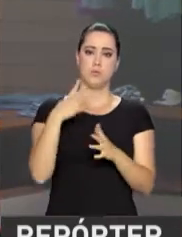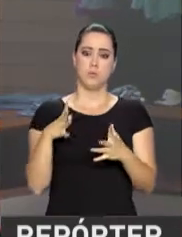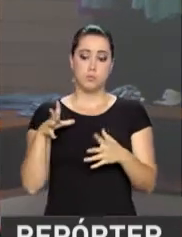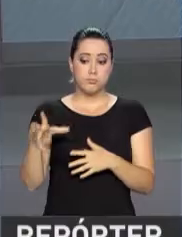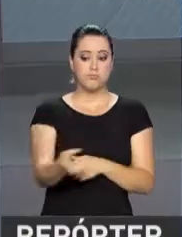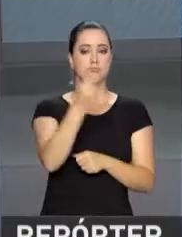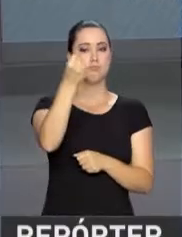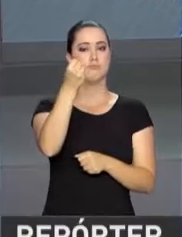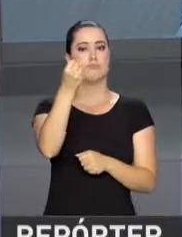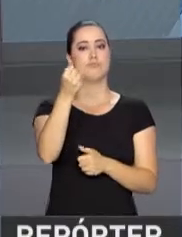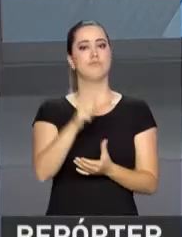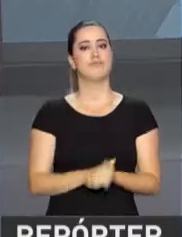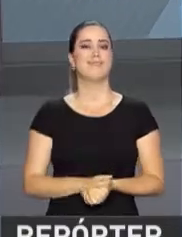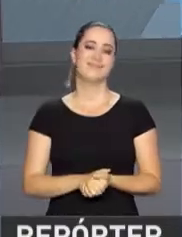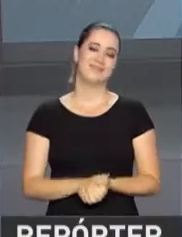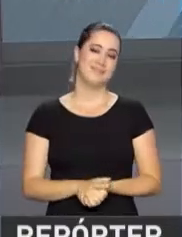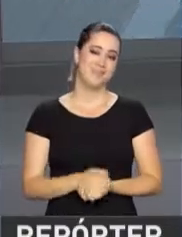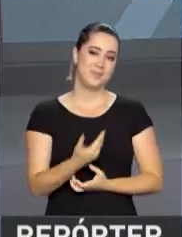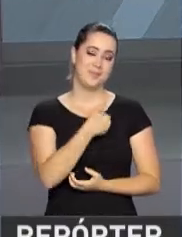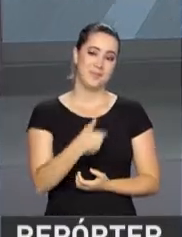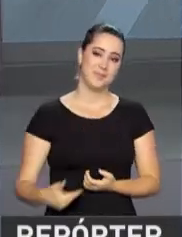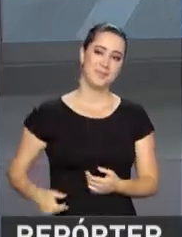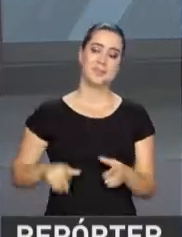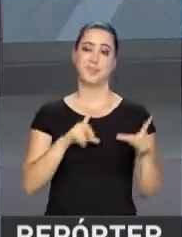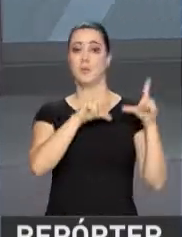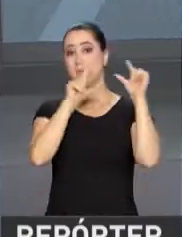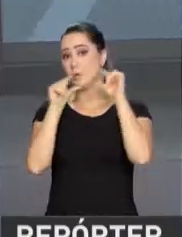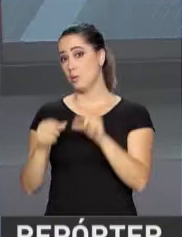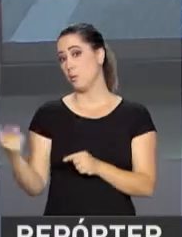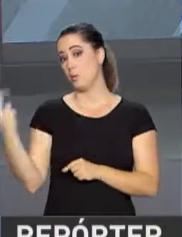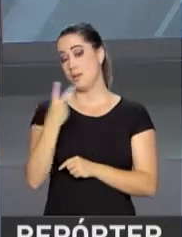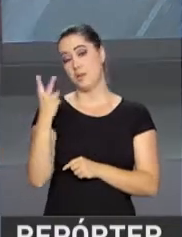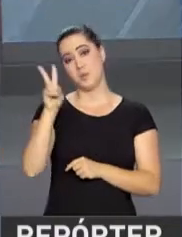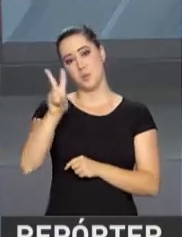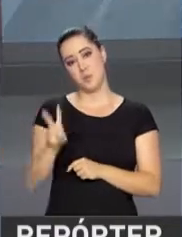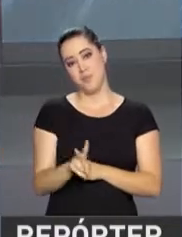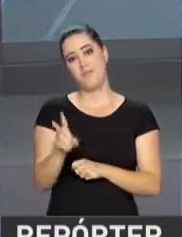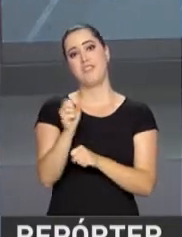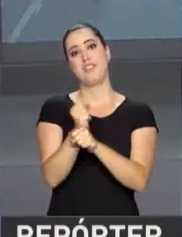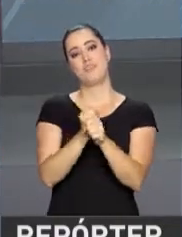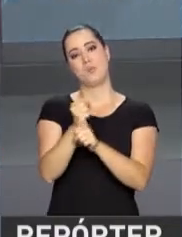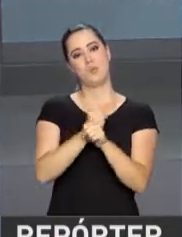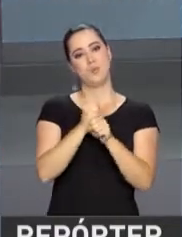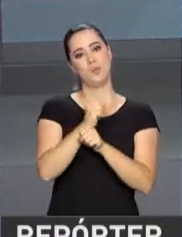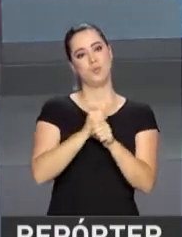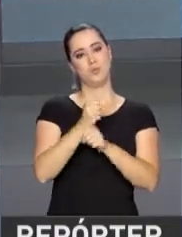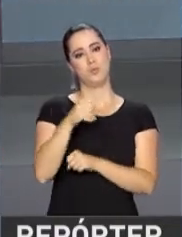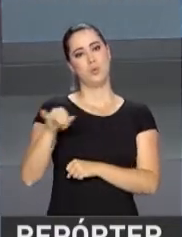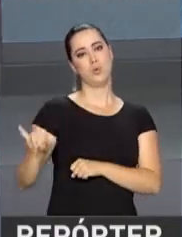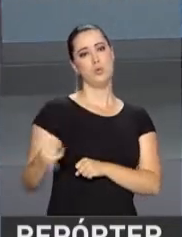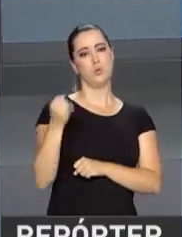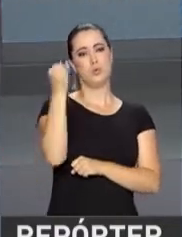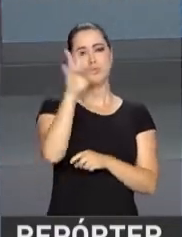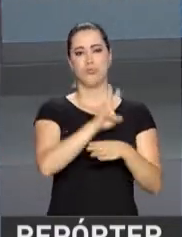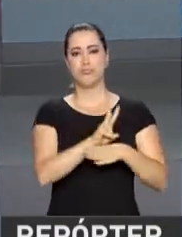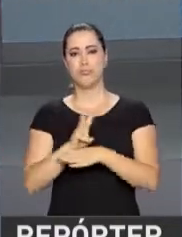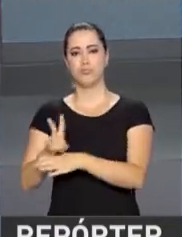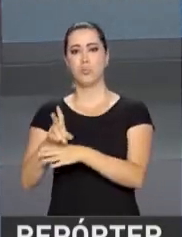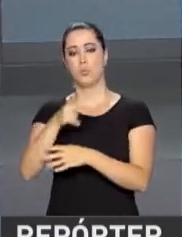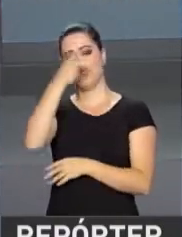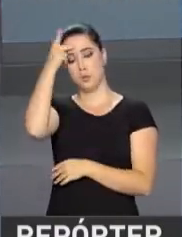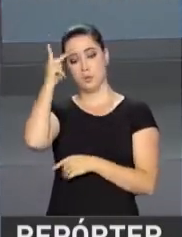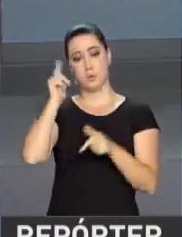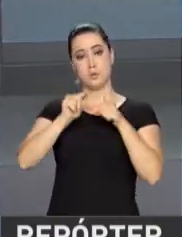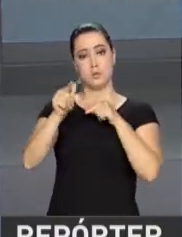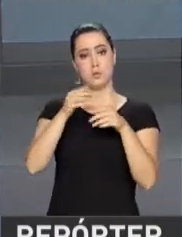braçada né o governo reduz pela segunda vez no ano os juros nos empréstimos consignados para servidores públicos federais